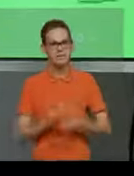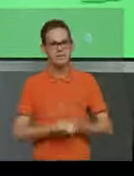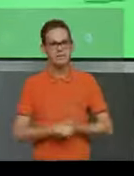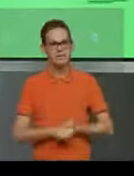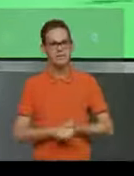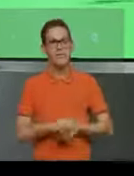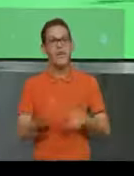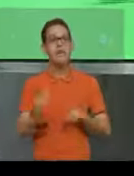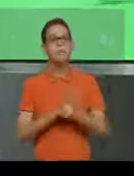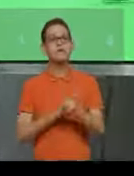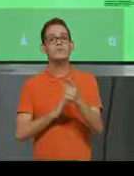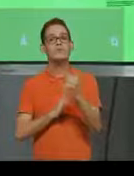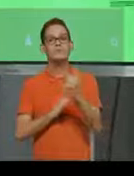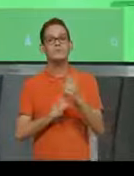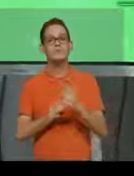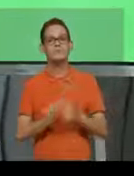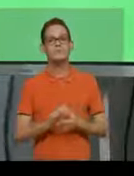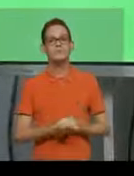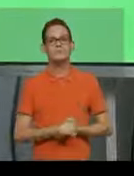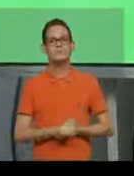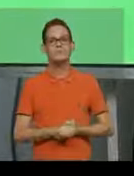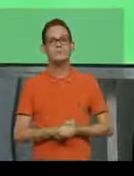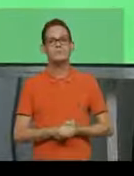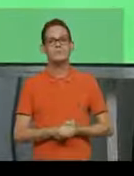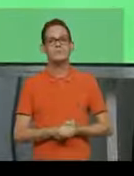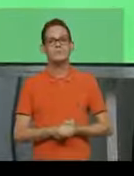primeira pergunta.